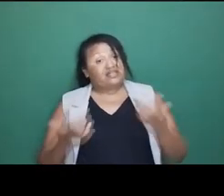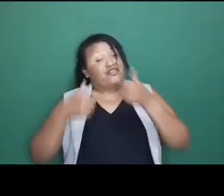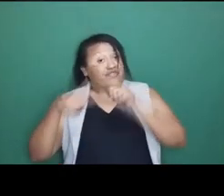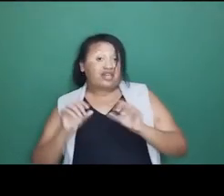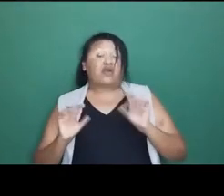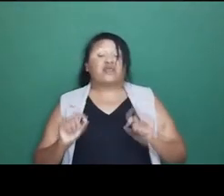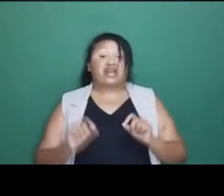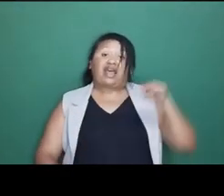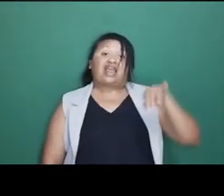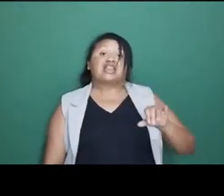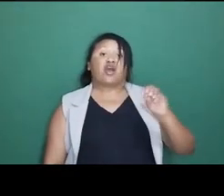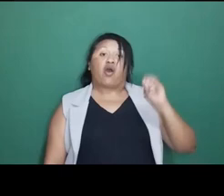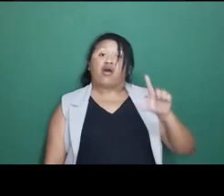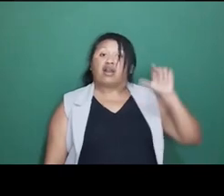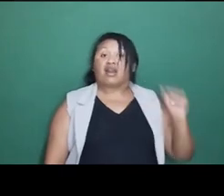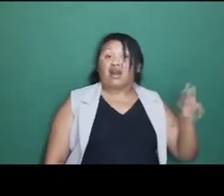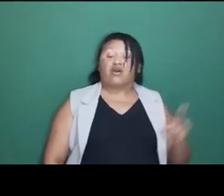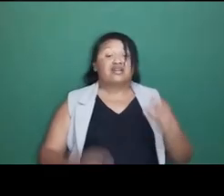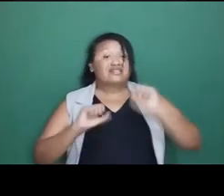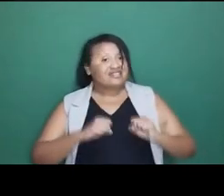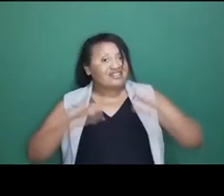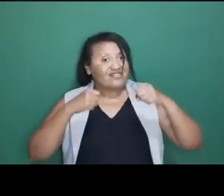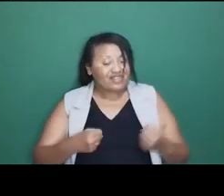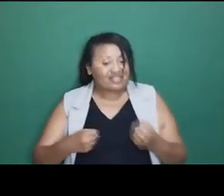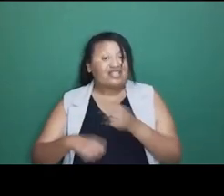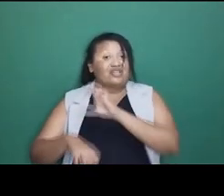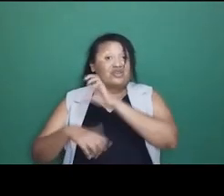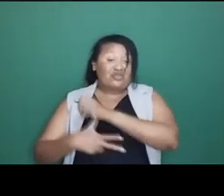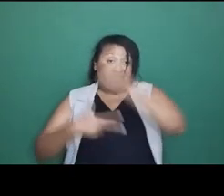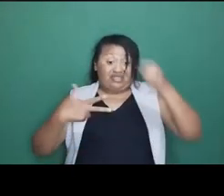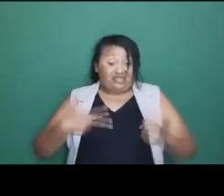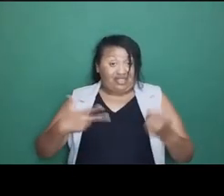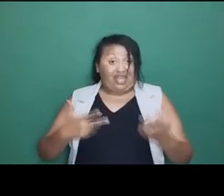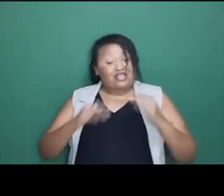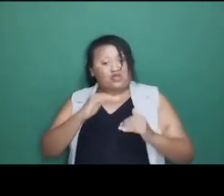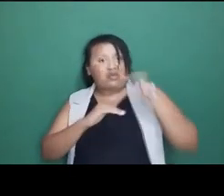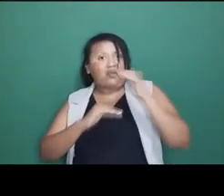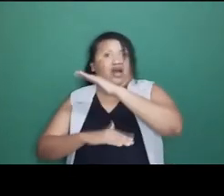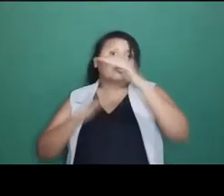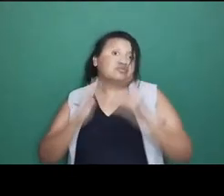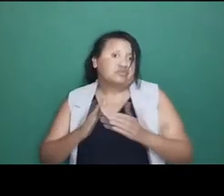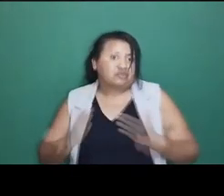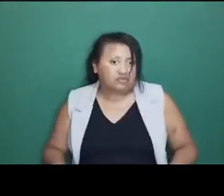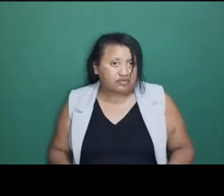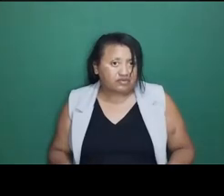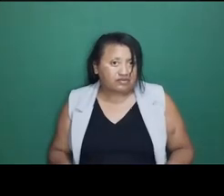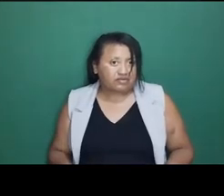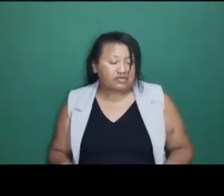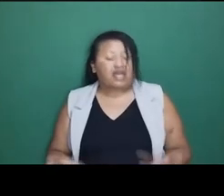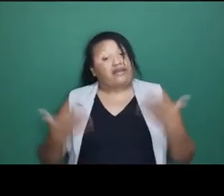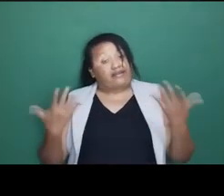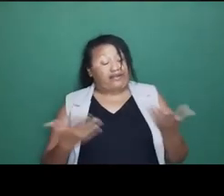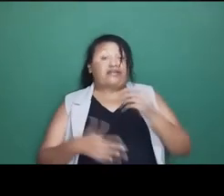cravel aqui que Ele defende que as razões de estado deveriam ser superiores a tudo e em prol do